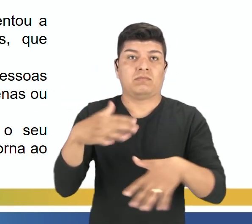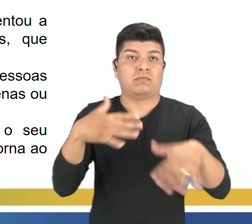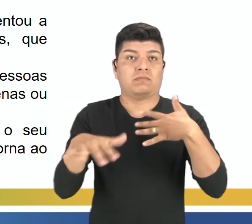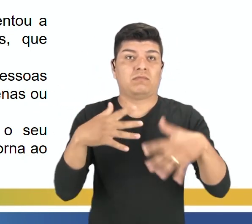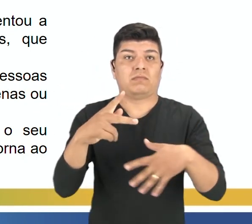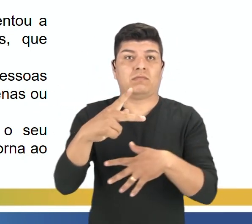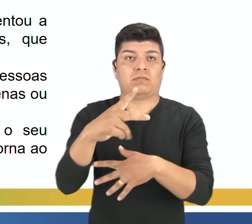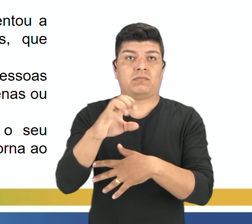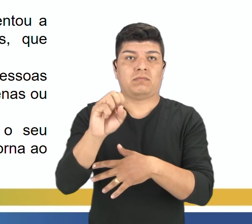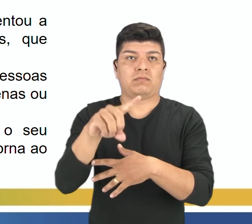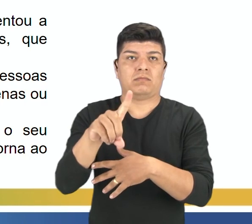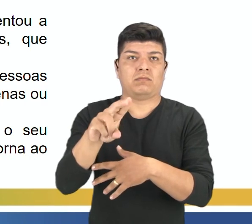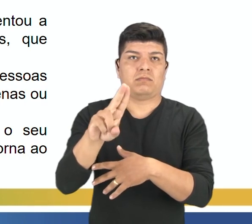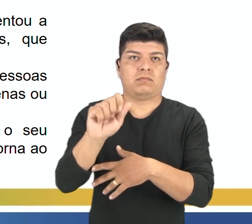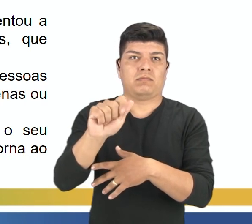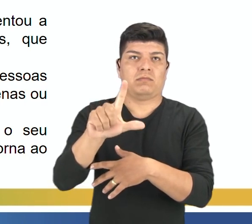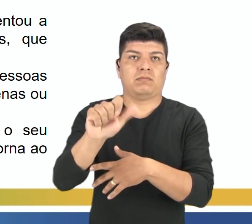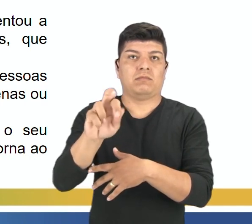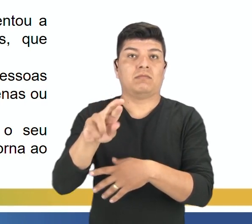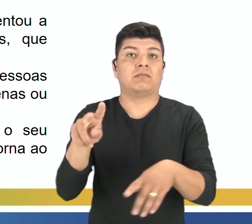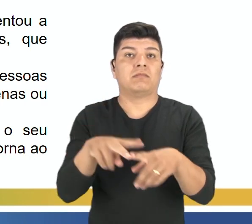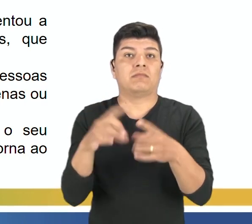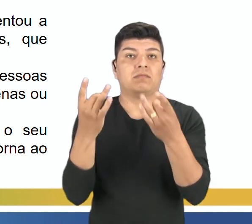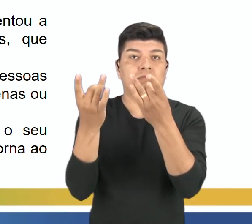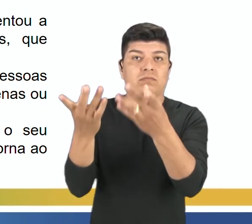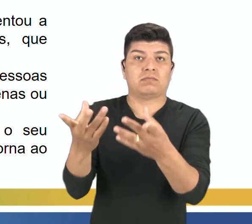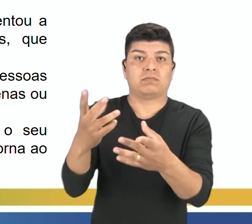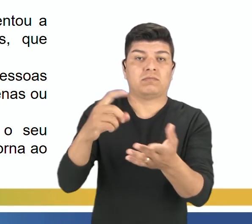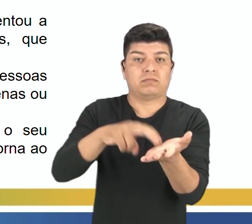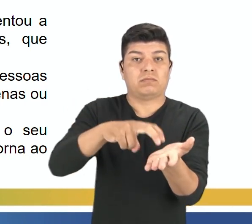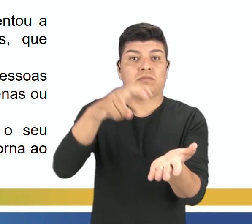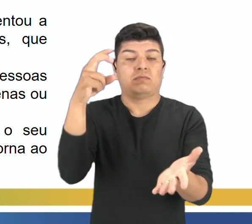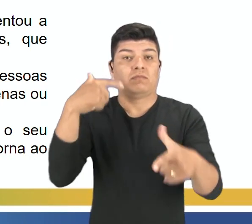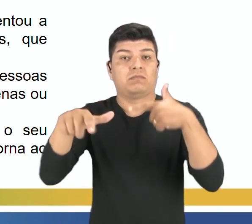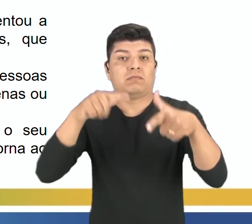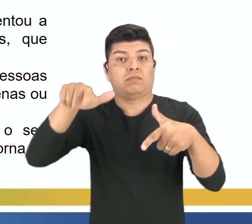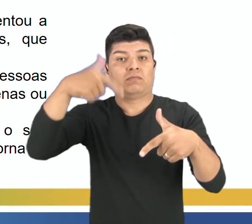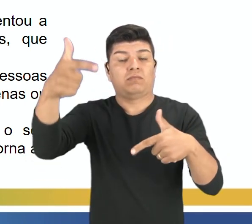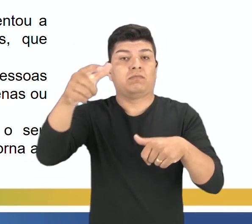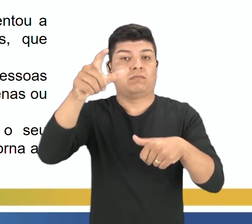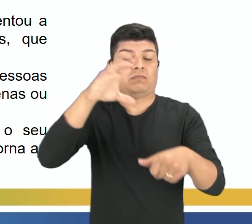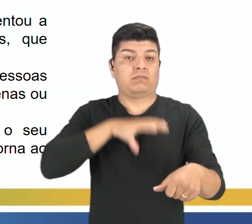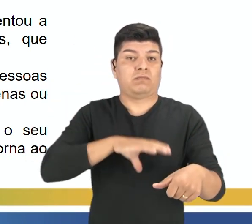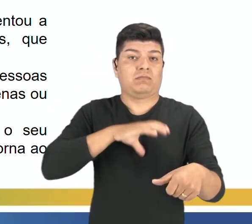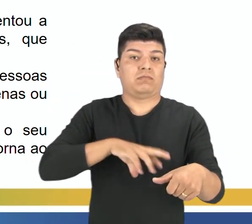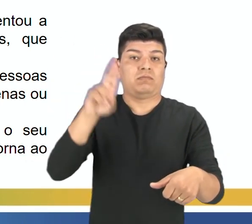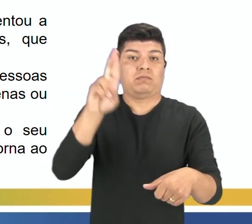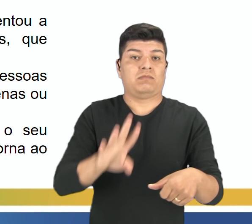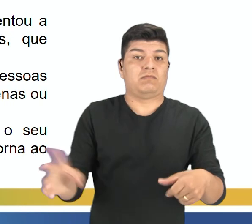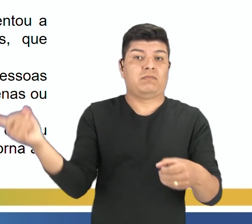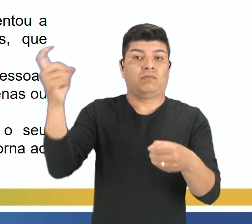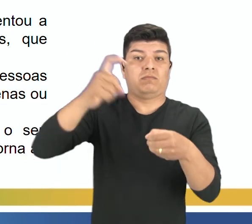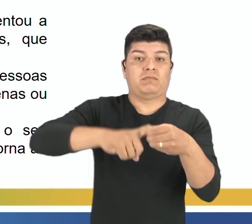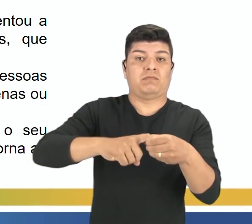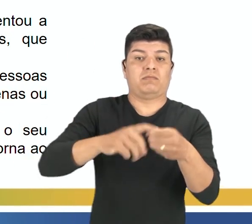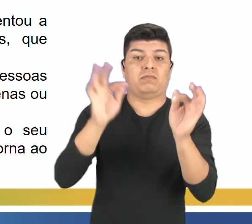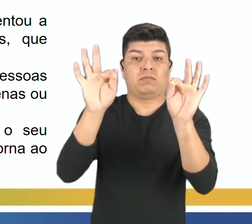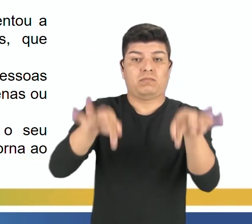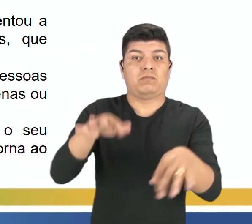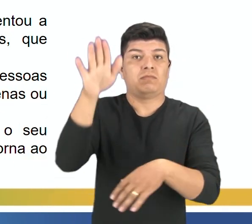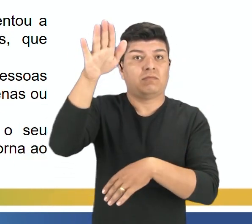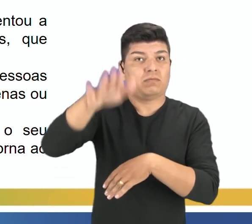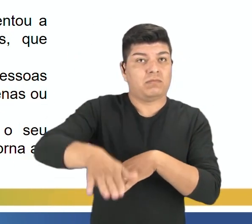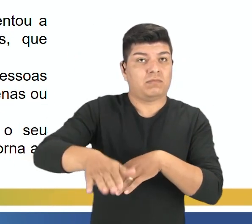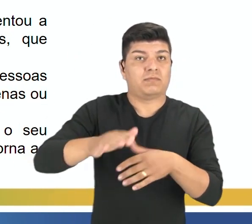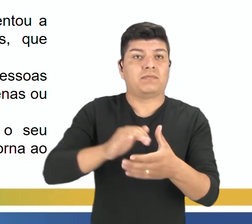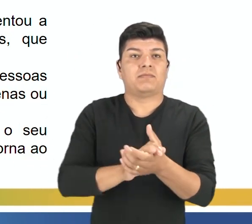pendular, uma determinada população deixa o seu domicílio pela manhã para trabalhar em outra cidade ou região e retorna ao término do